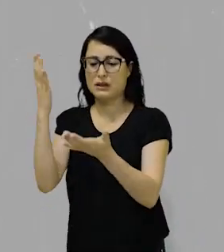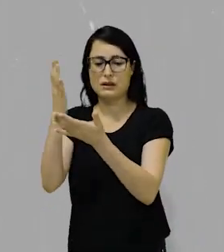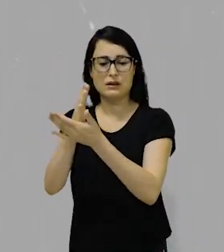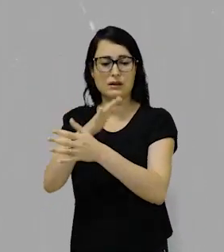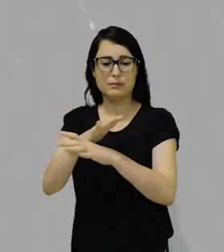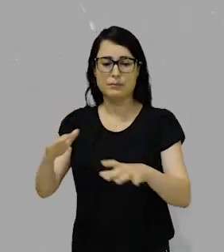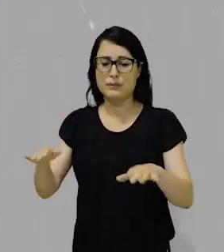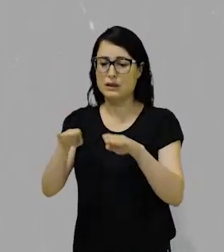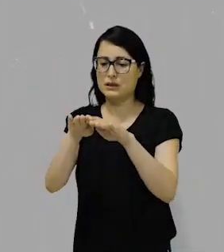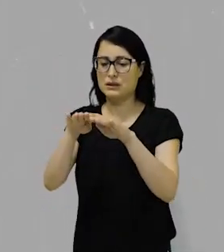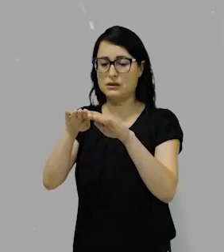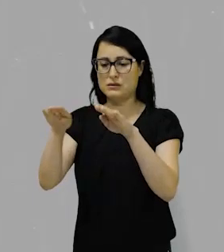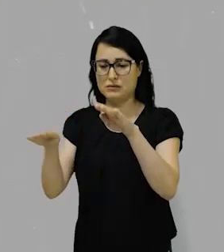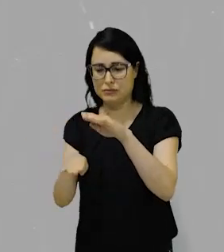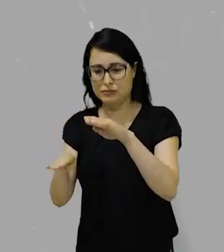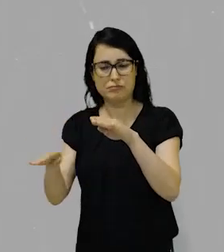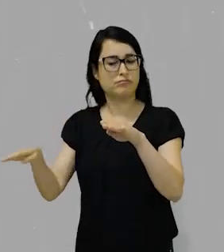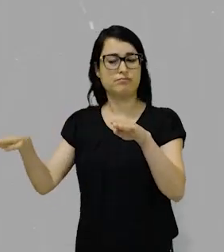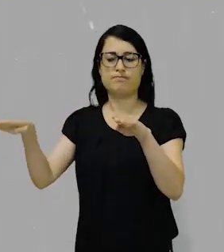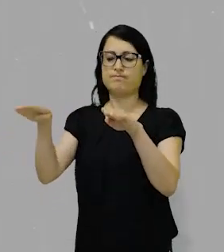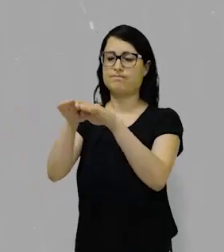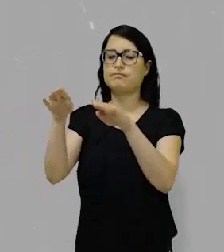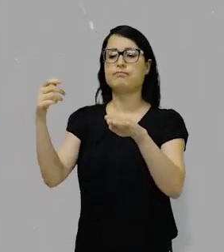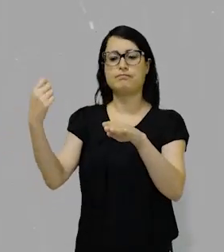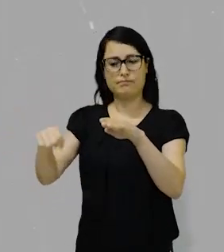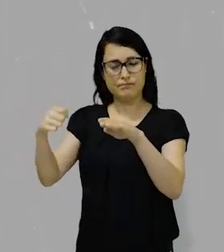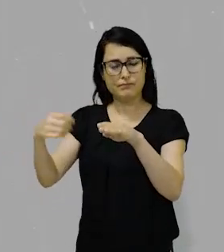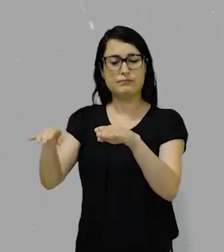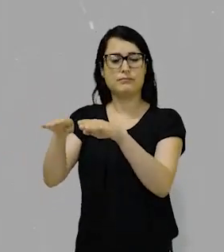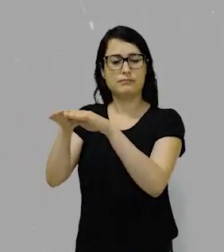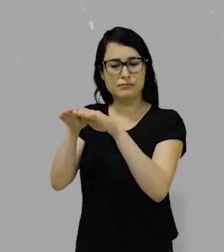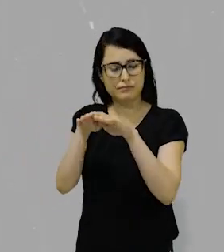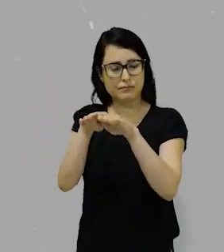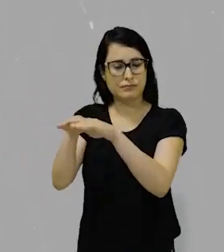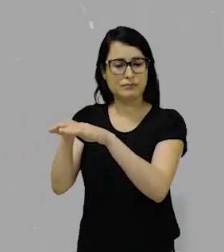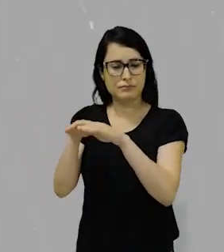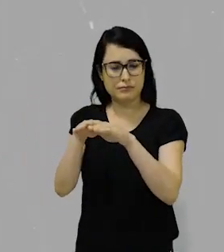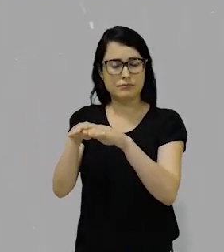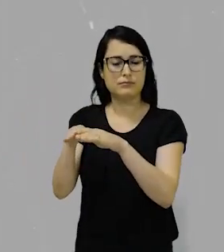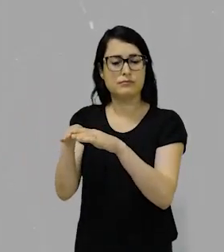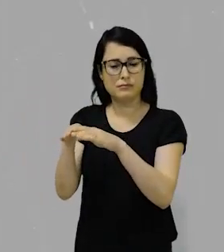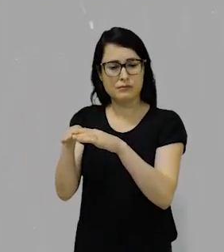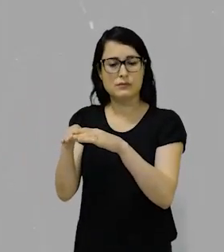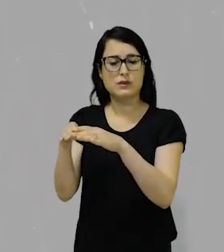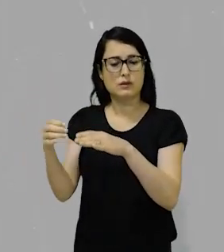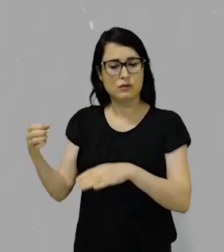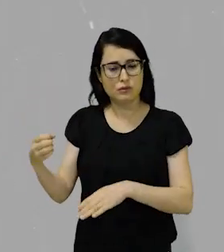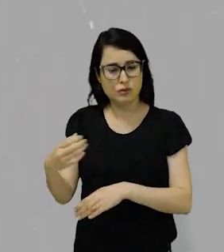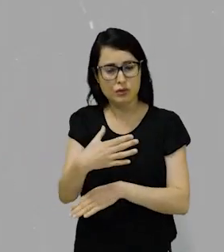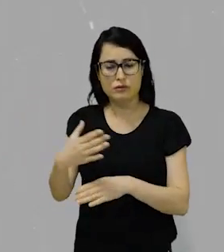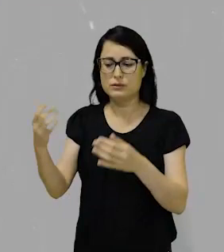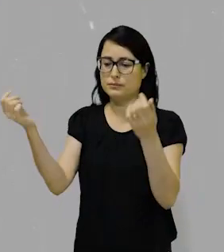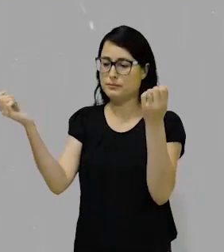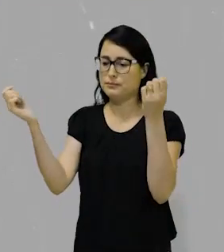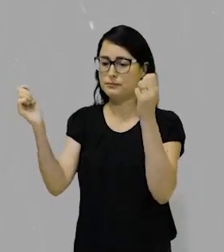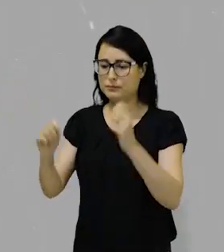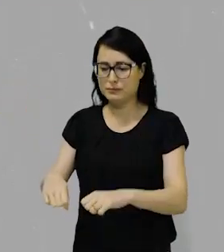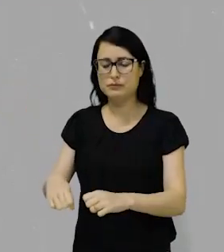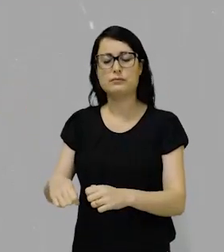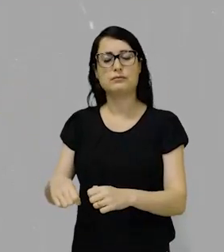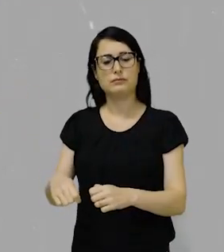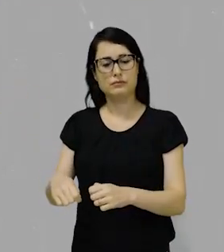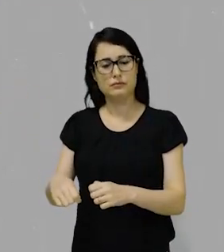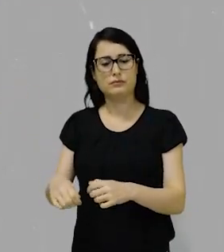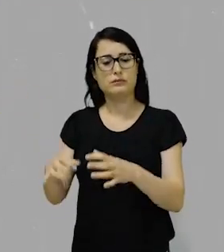dar oportunidade também a outras pessoas, abrir esse leque de novas possibilidades para